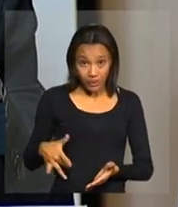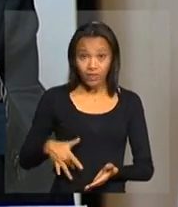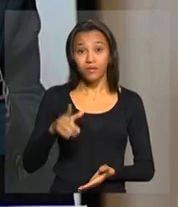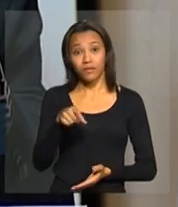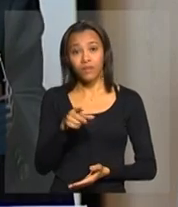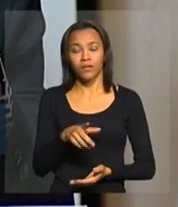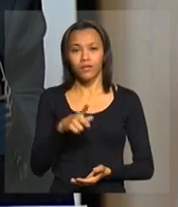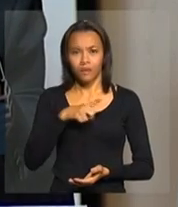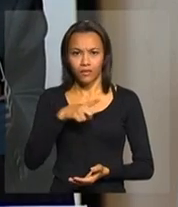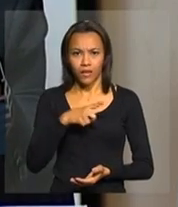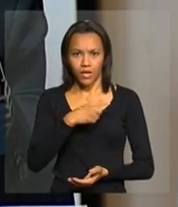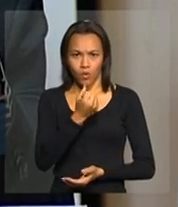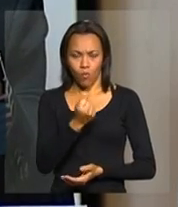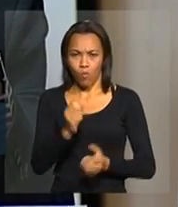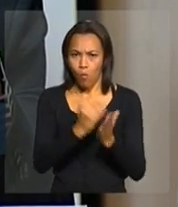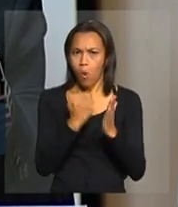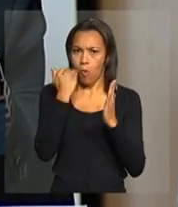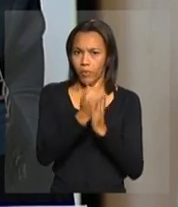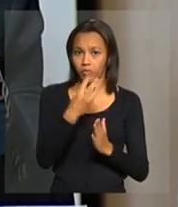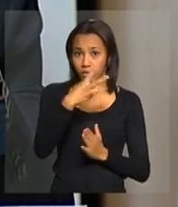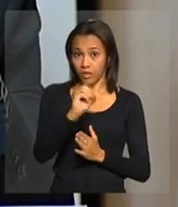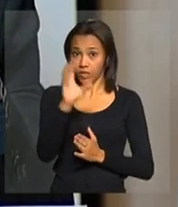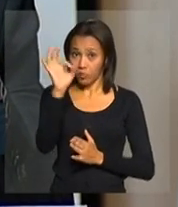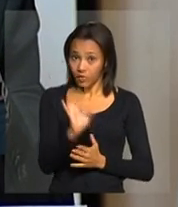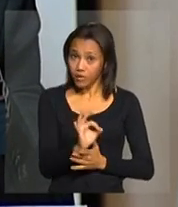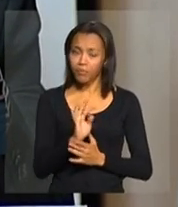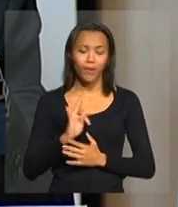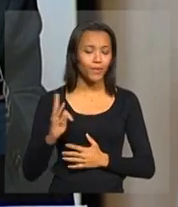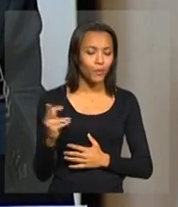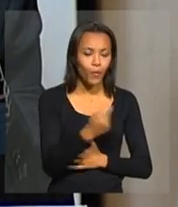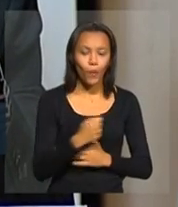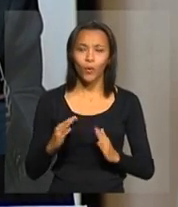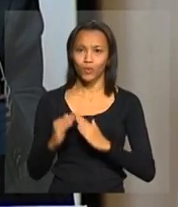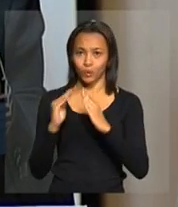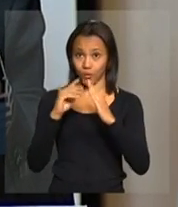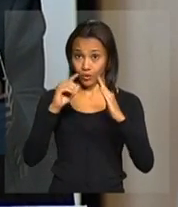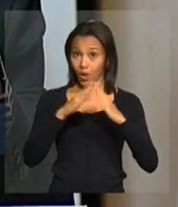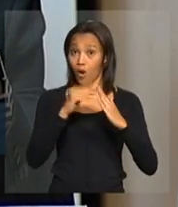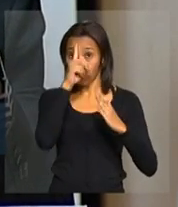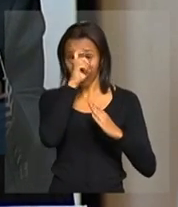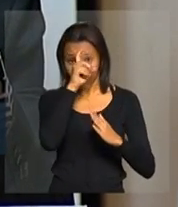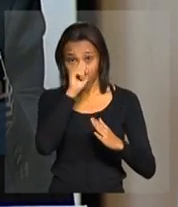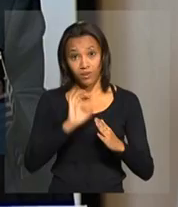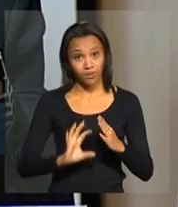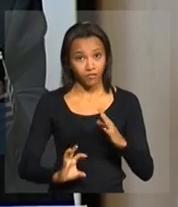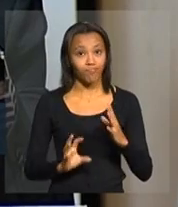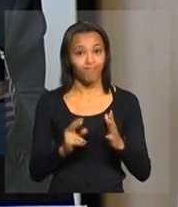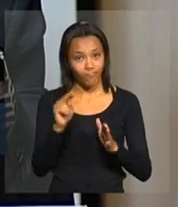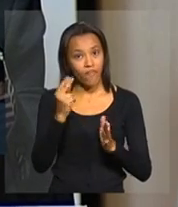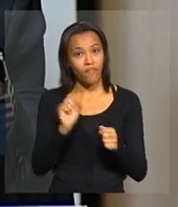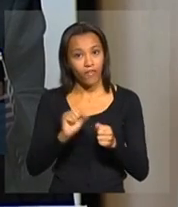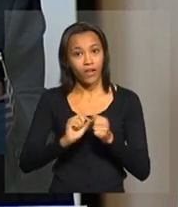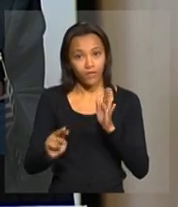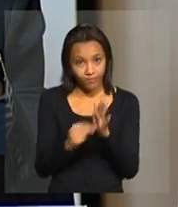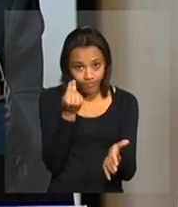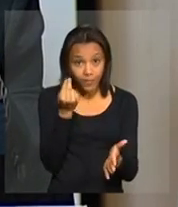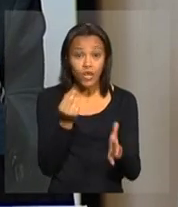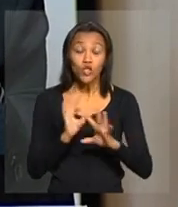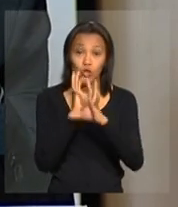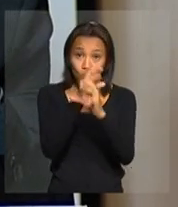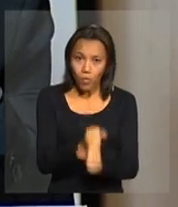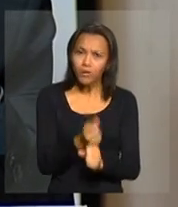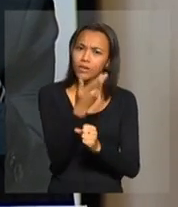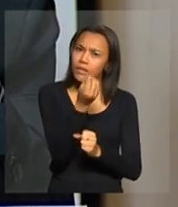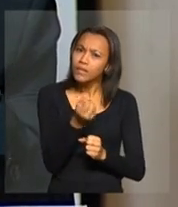que o rim tendo um aumento de 30% para todos os hospitais que produzem, que fazem transplante renal, somando-se aos